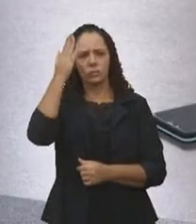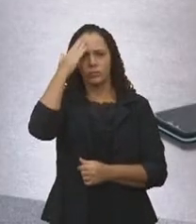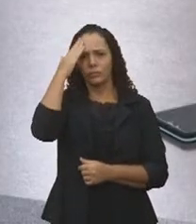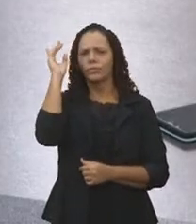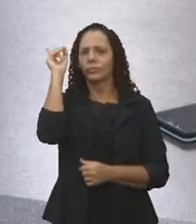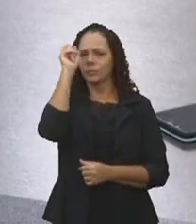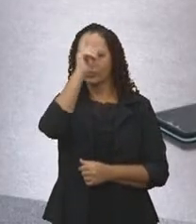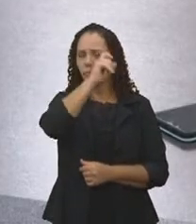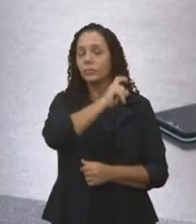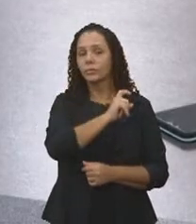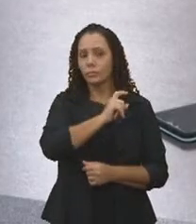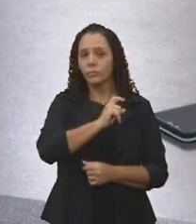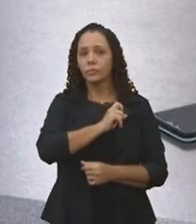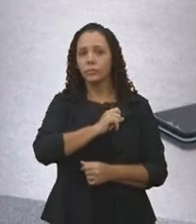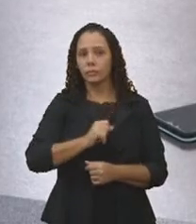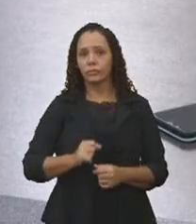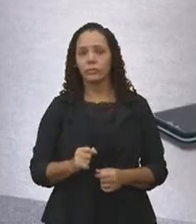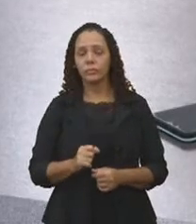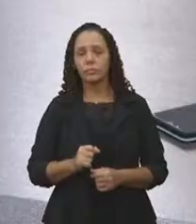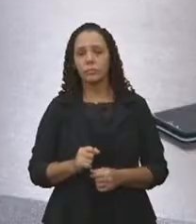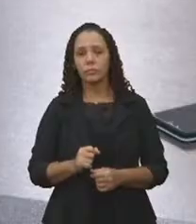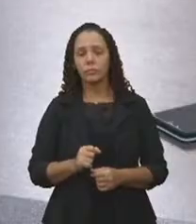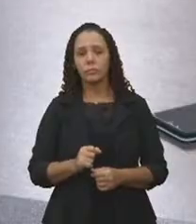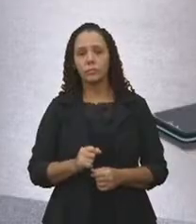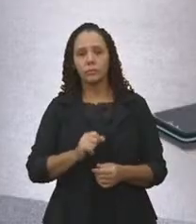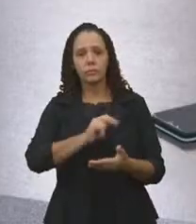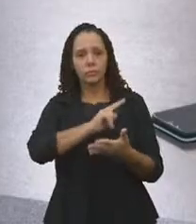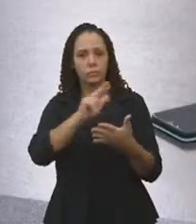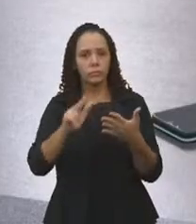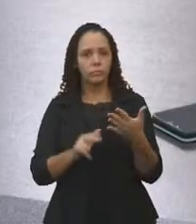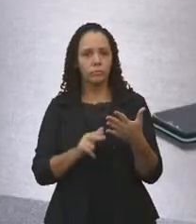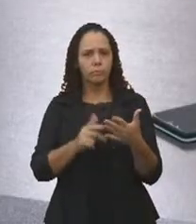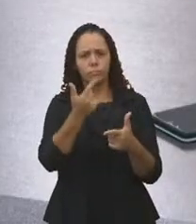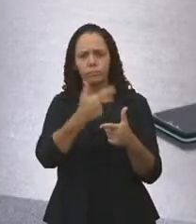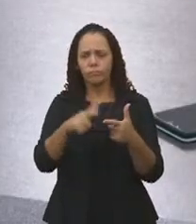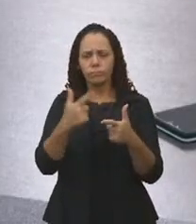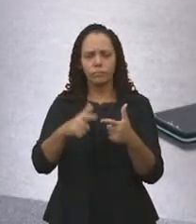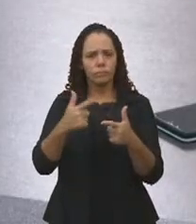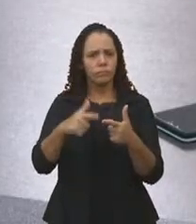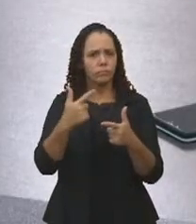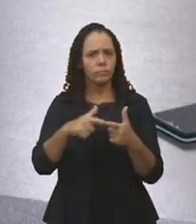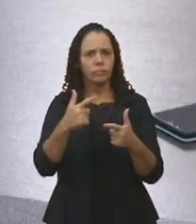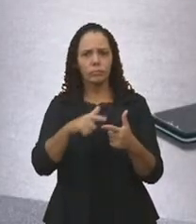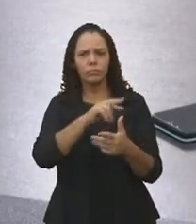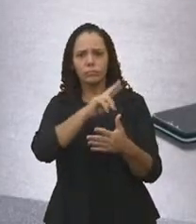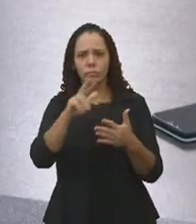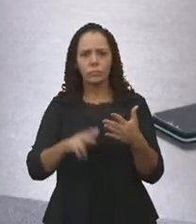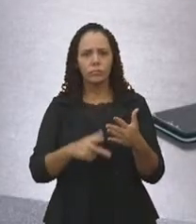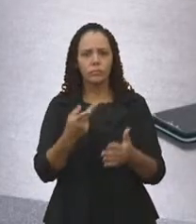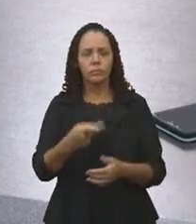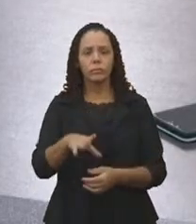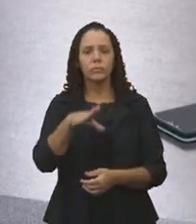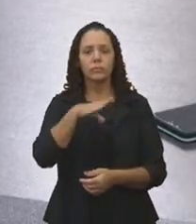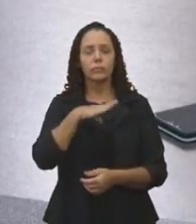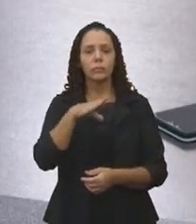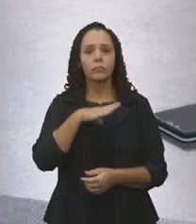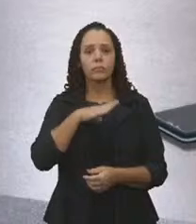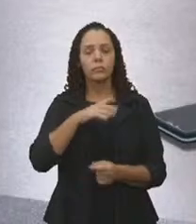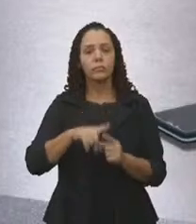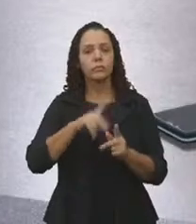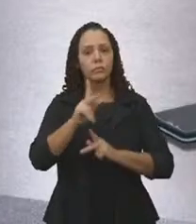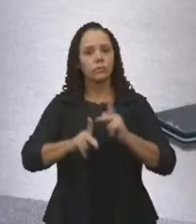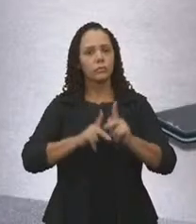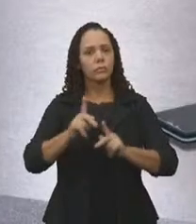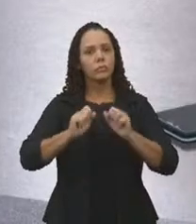difícil, a situação é muito problema na cidade de Jacareí, mas a população pode contar